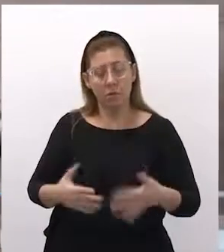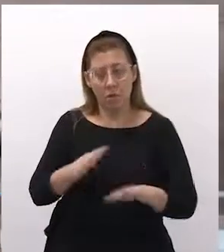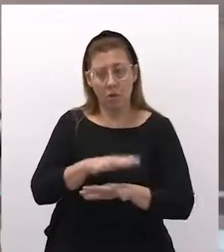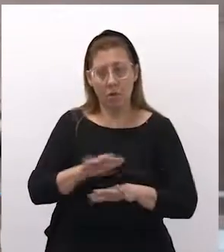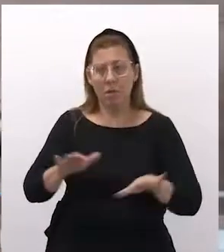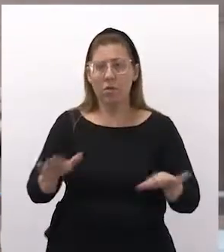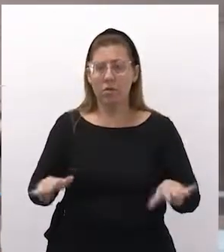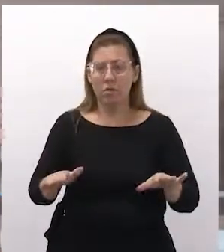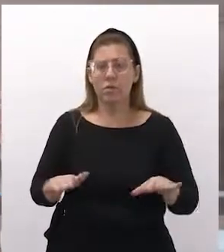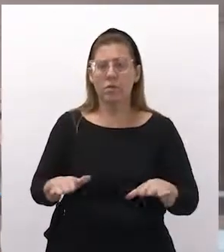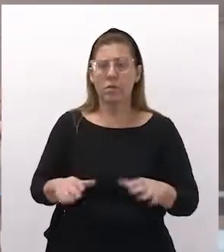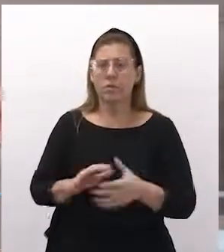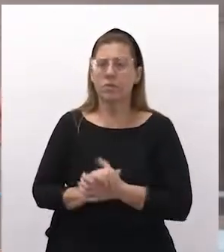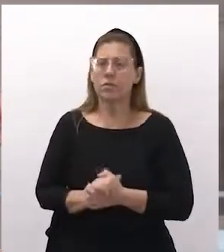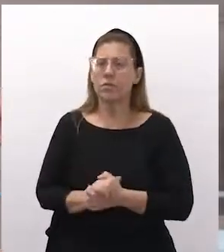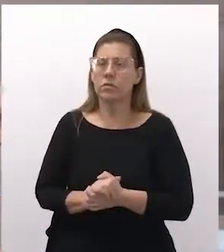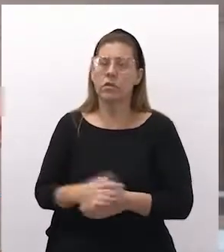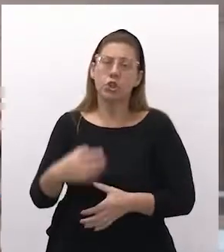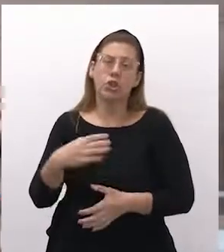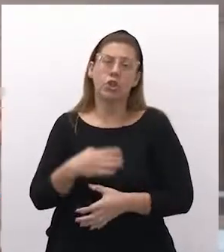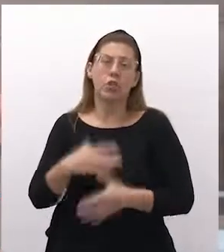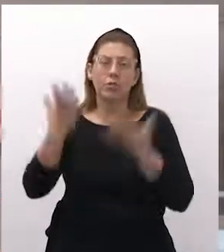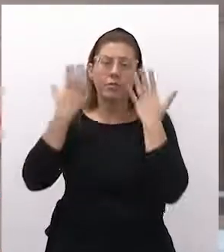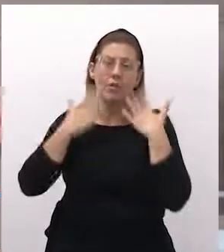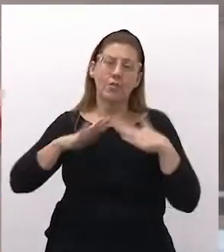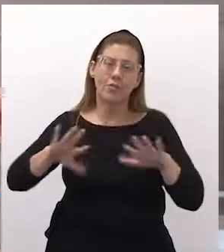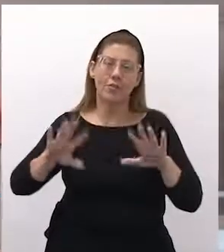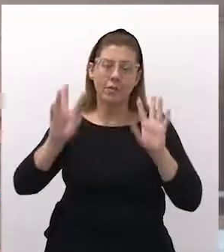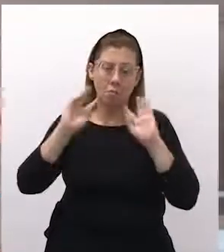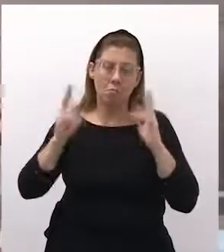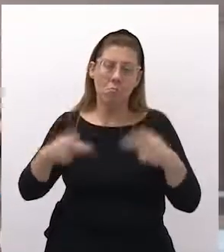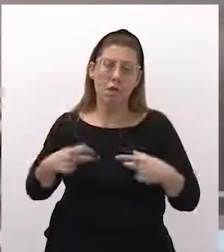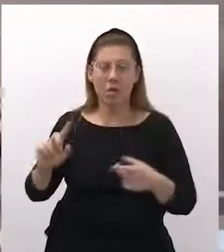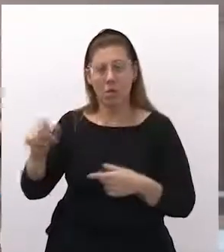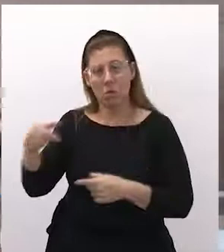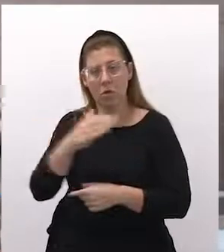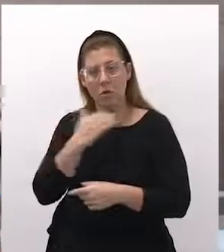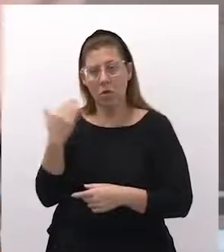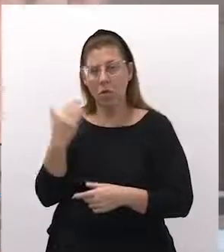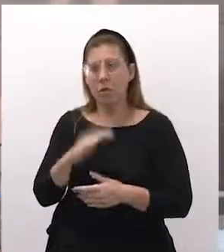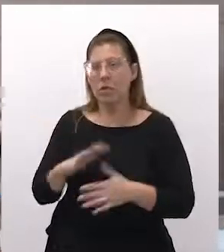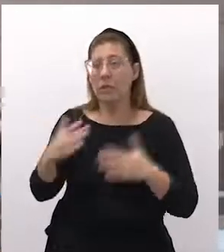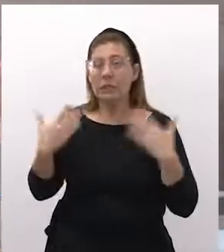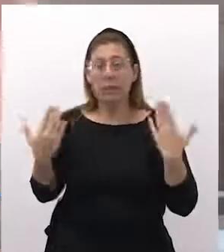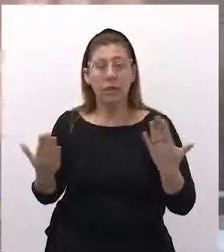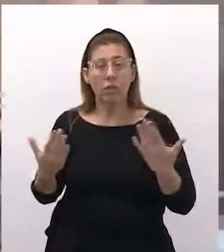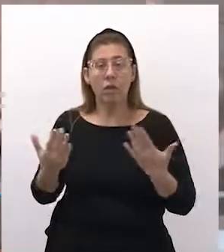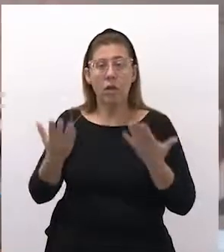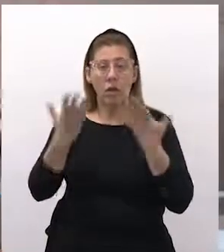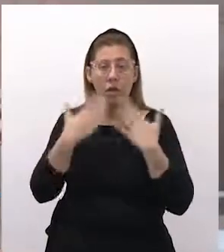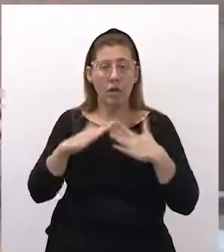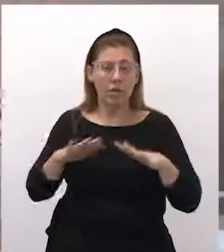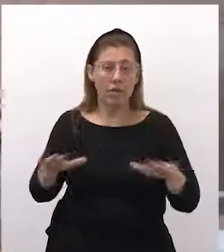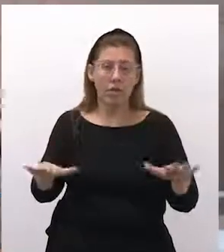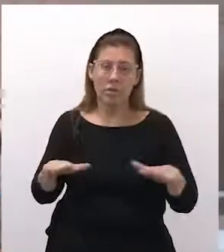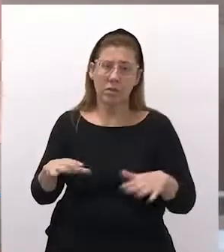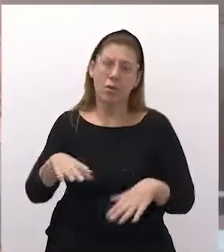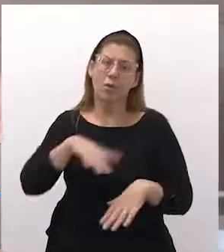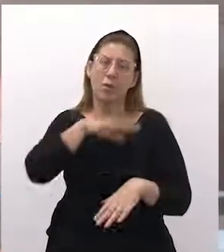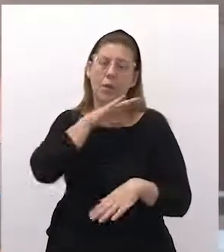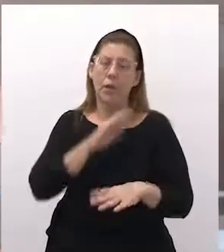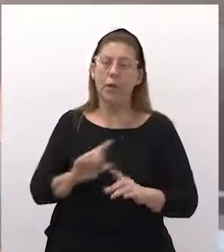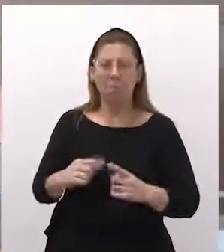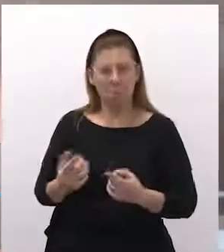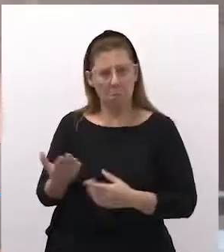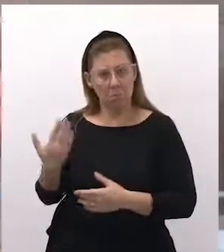mais vil e abjeto estado da natureza humana depois da morte, ou seja, a infância era tudo de horroroso. Na